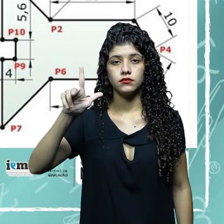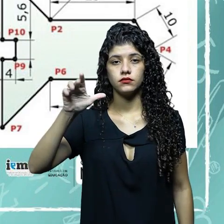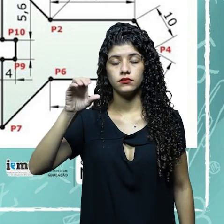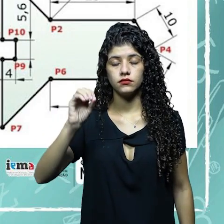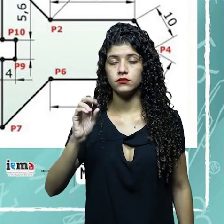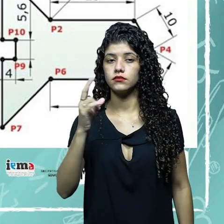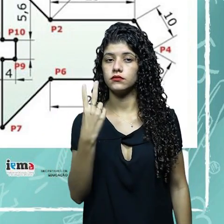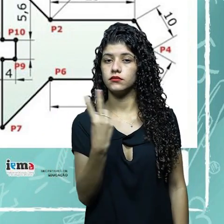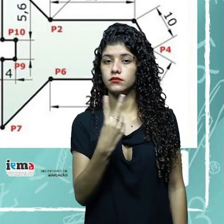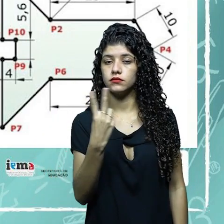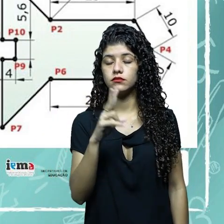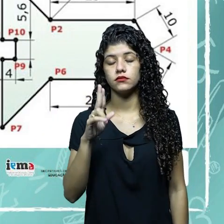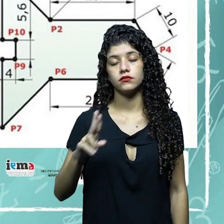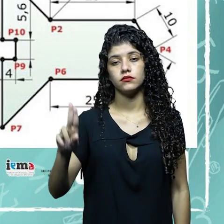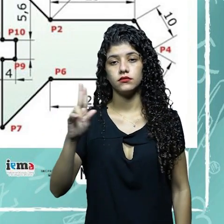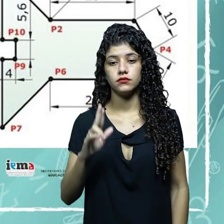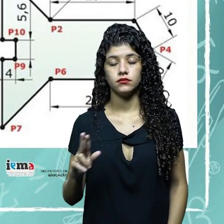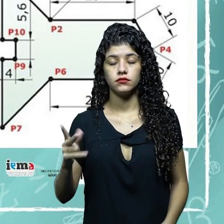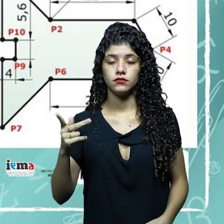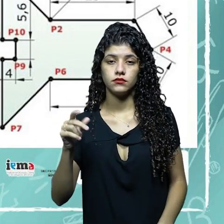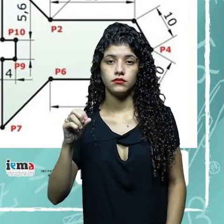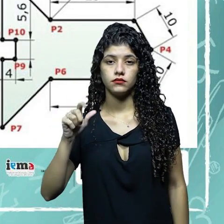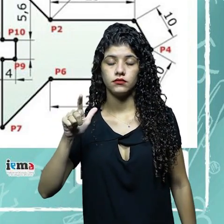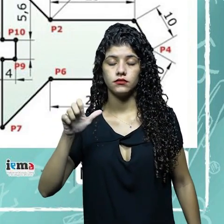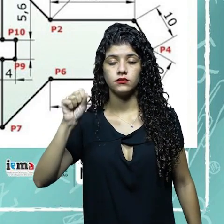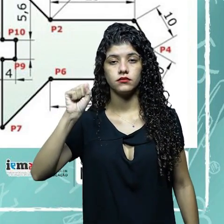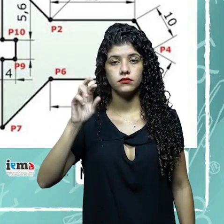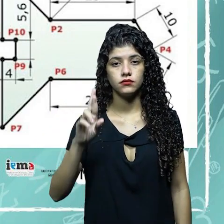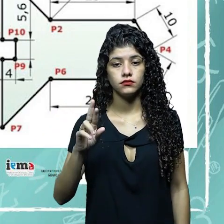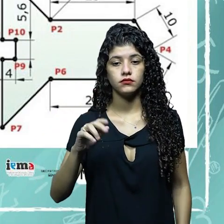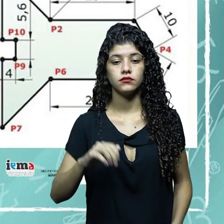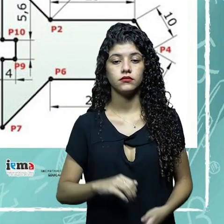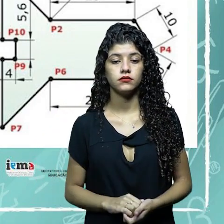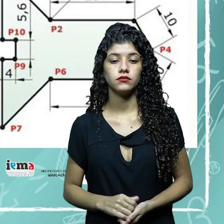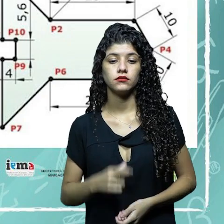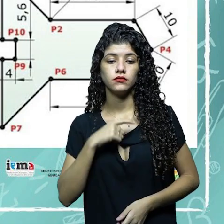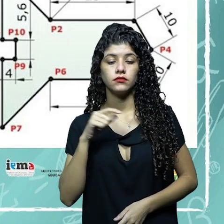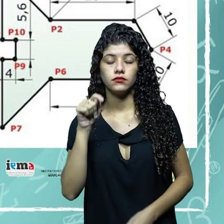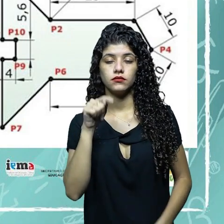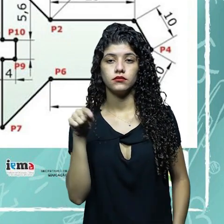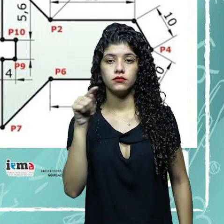né? Então, ficou arroba 10,